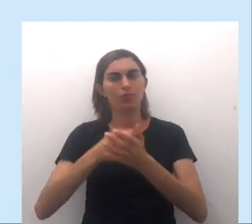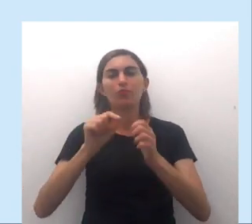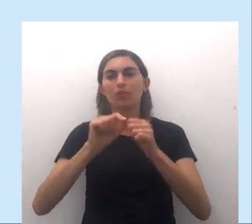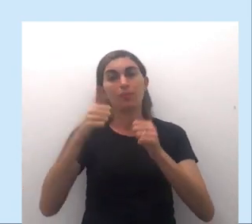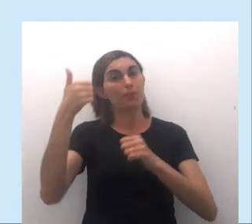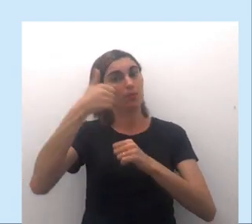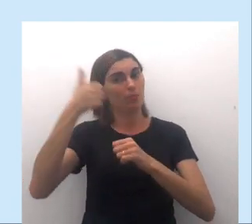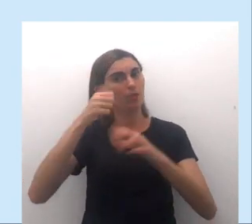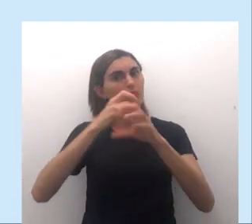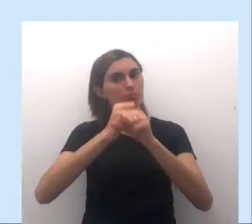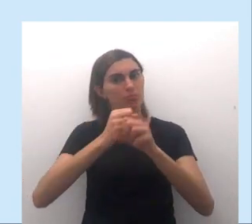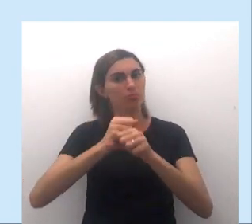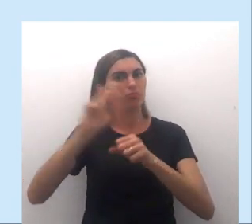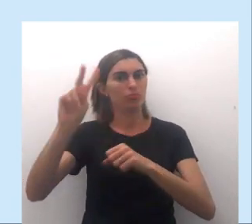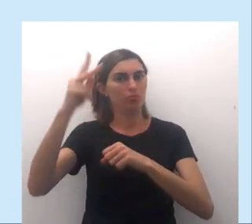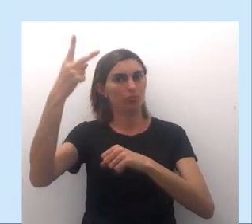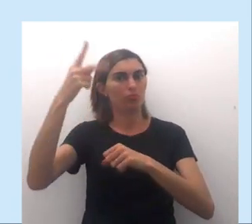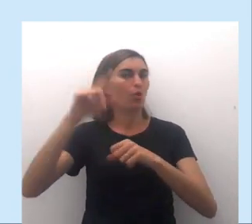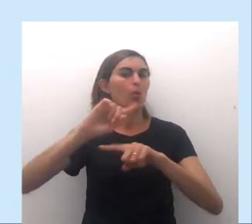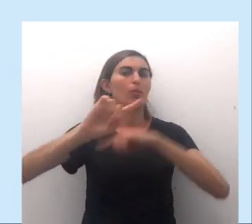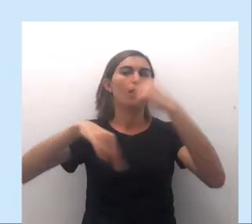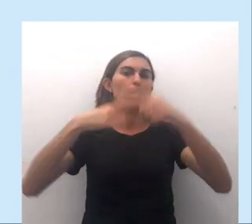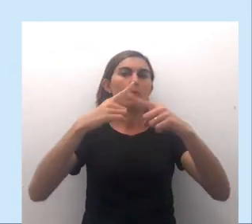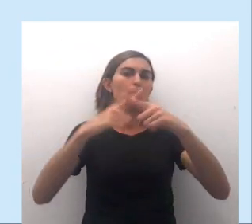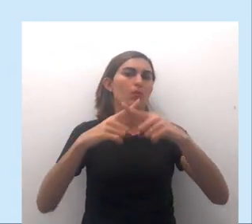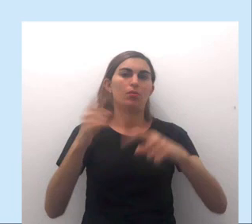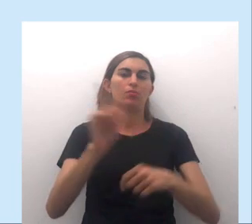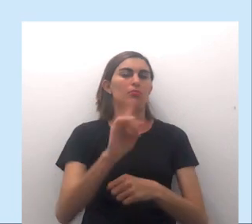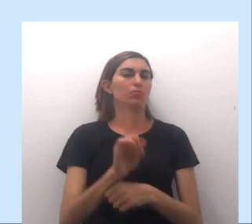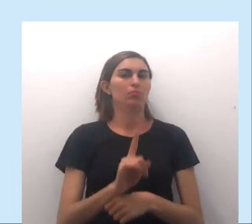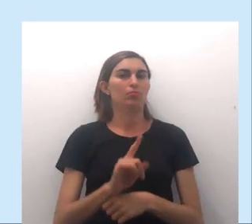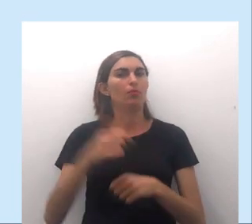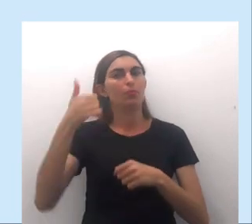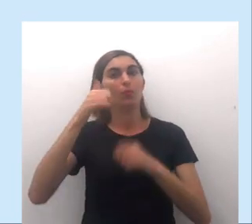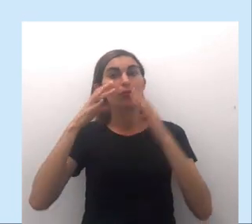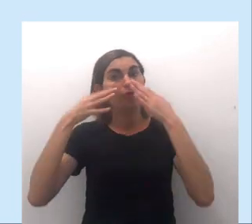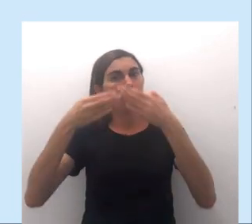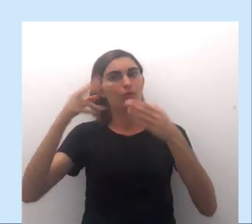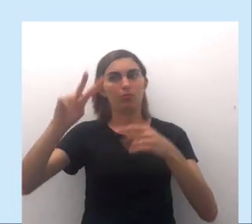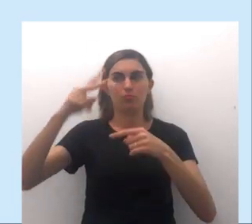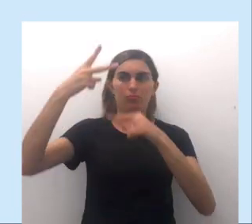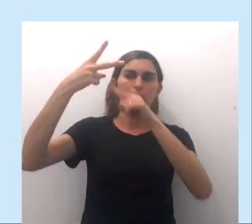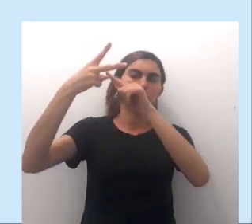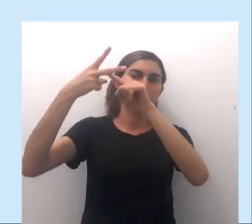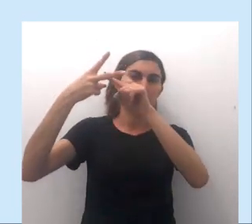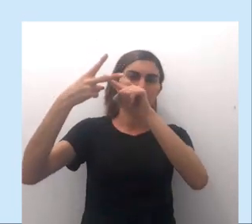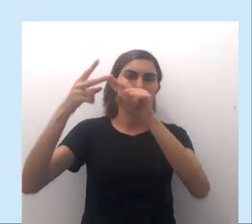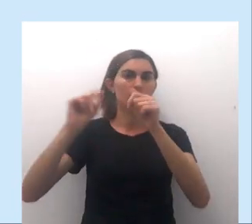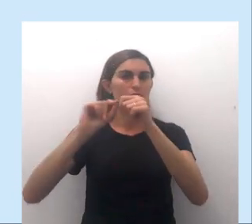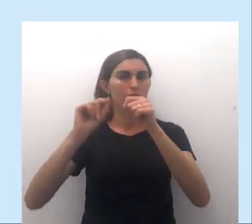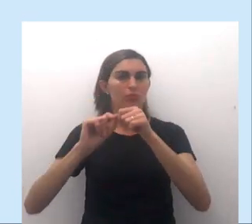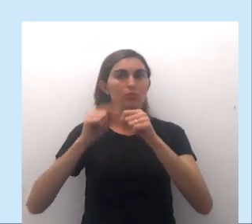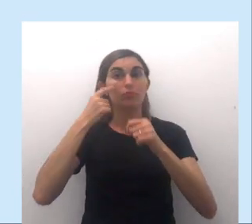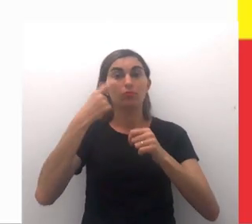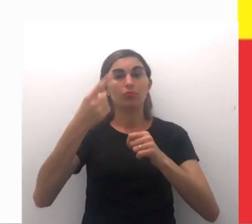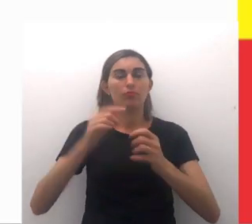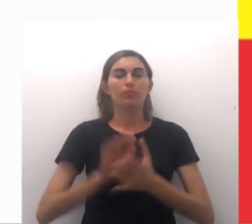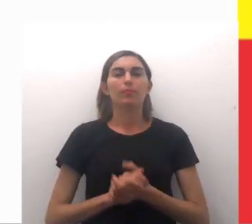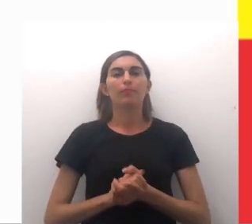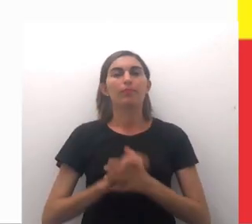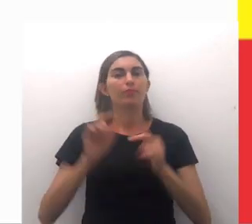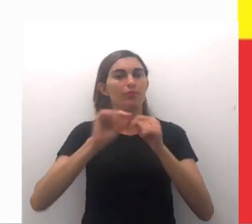a potência primeiro. Não podemos multiplicar depois de realizar a potência. Foca na potência. Beleza? Então,